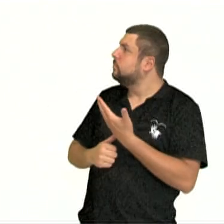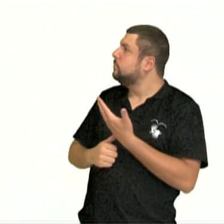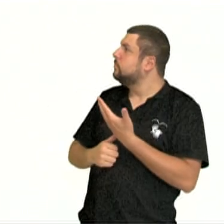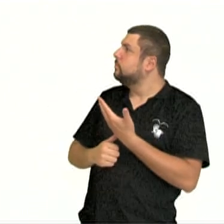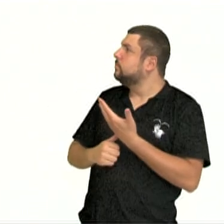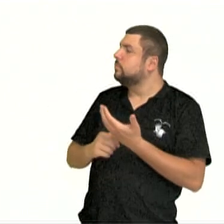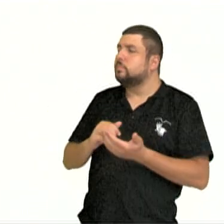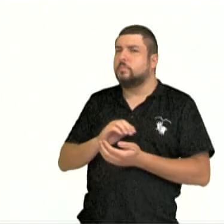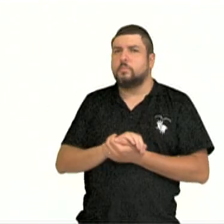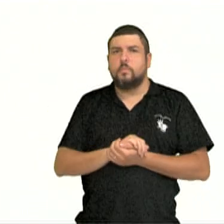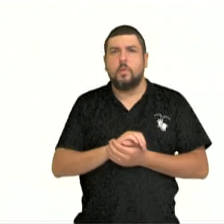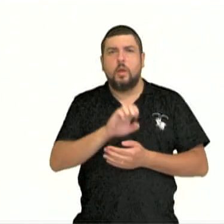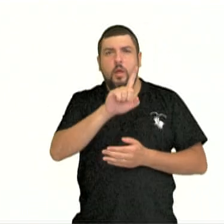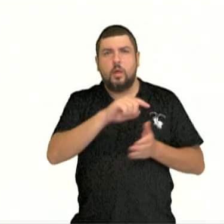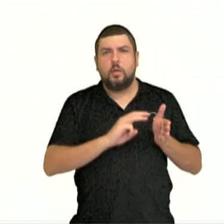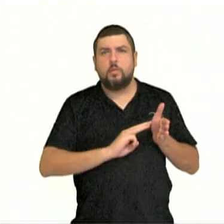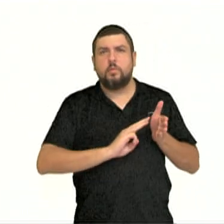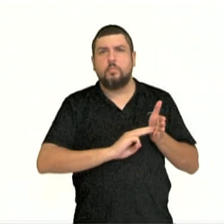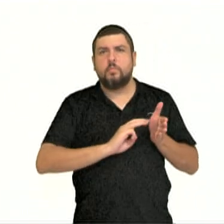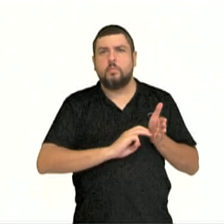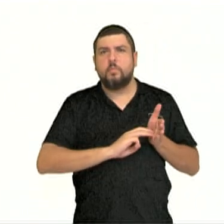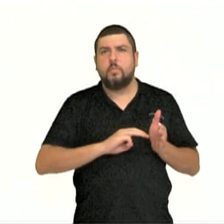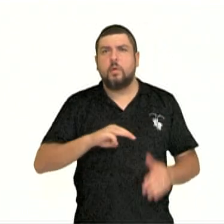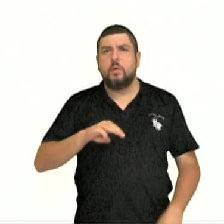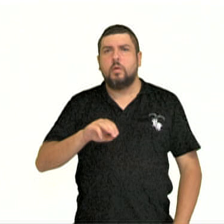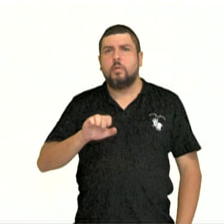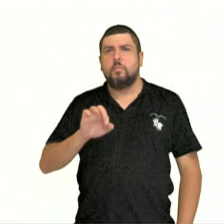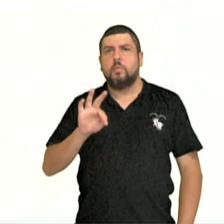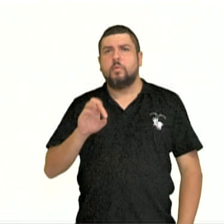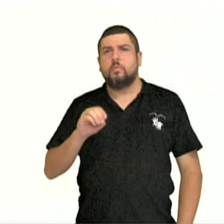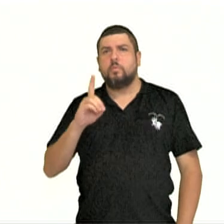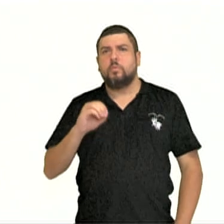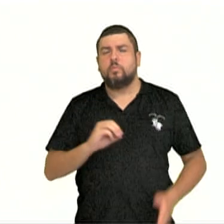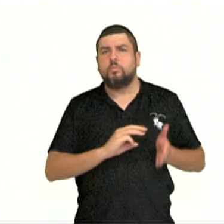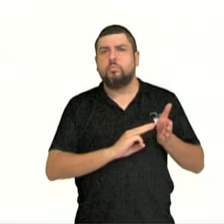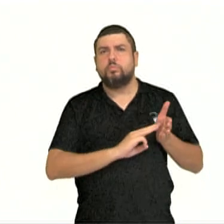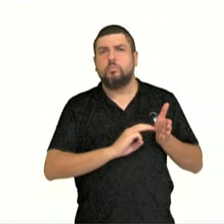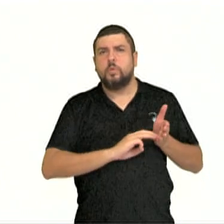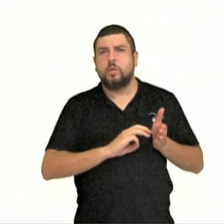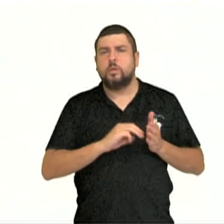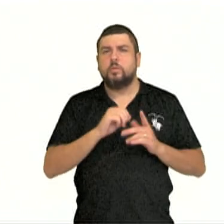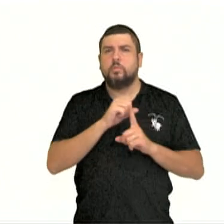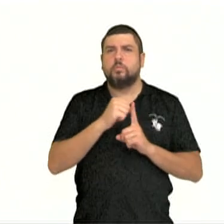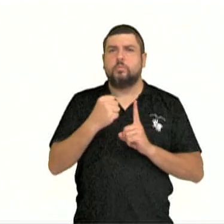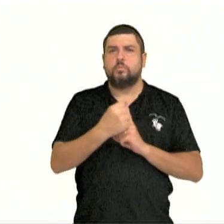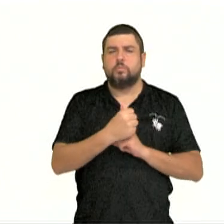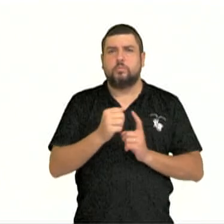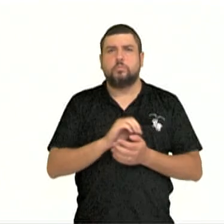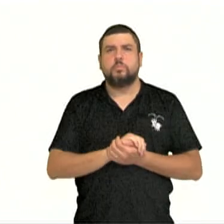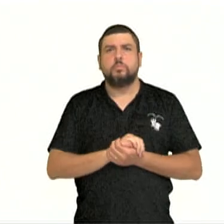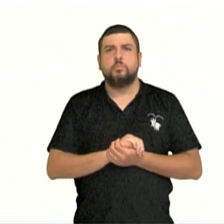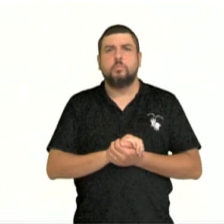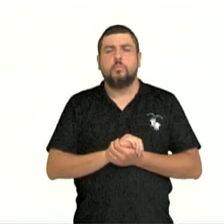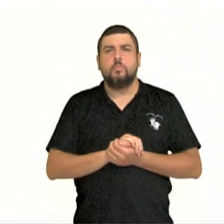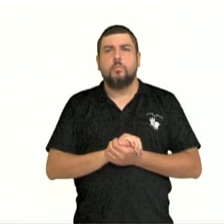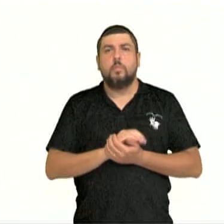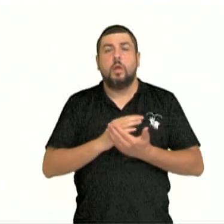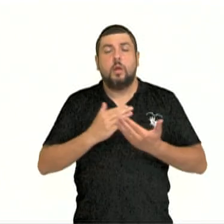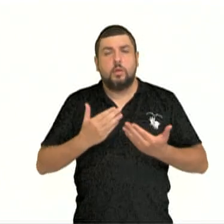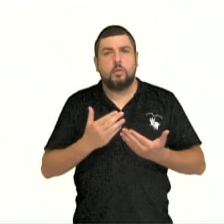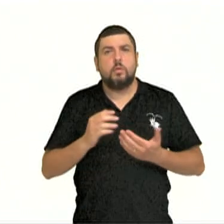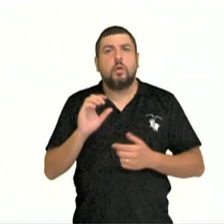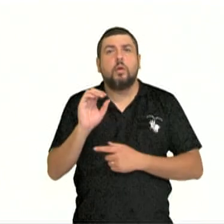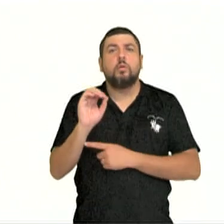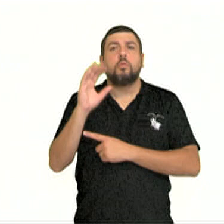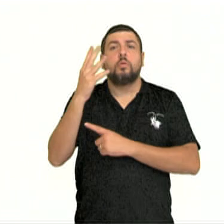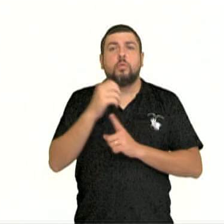método propriamente sociológico. Com Durkheim, a sociologia ganhou status de ciência. Isso foi alcançado graças